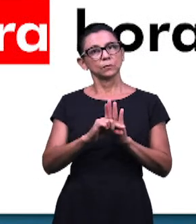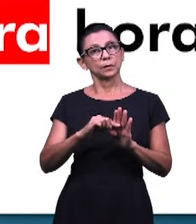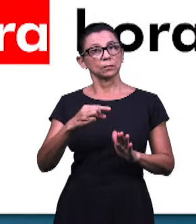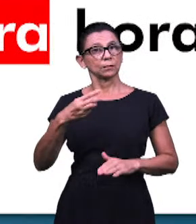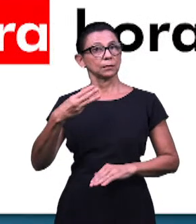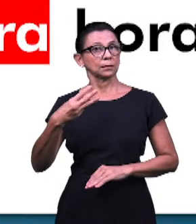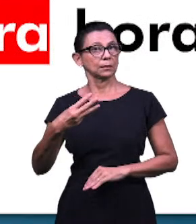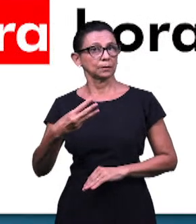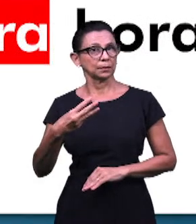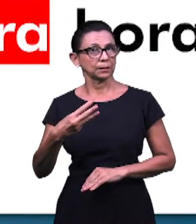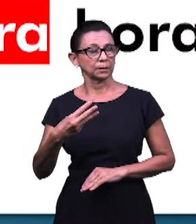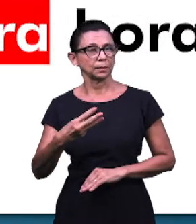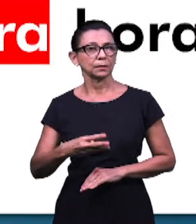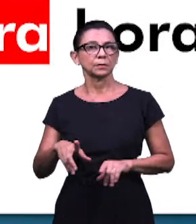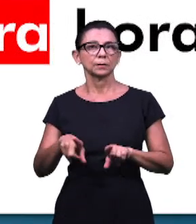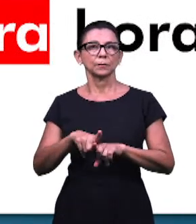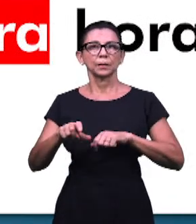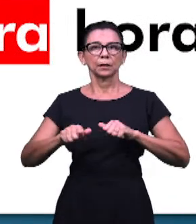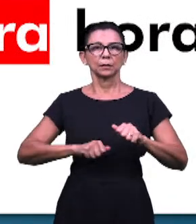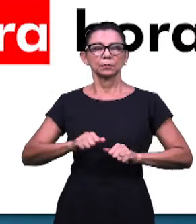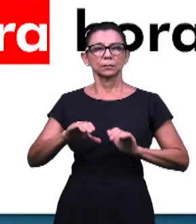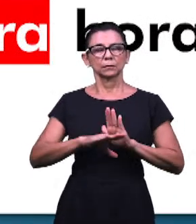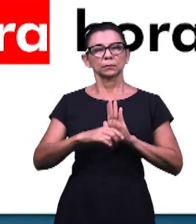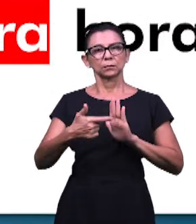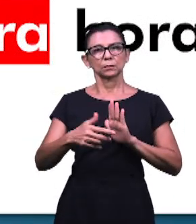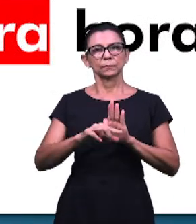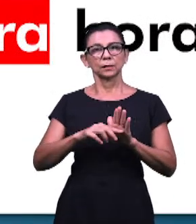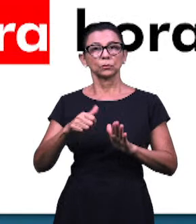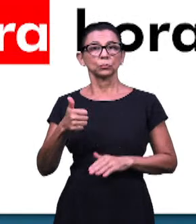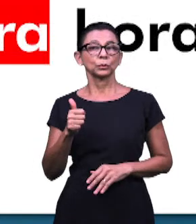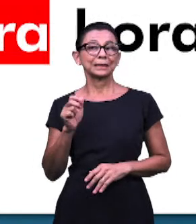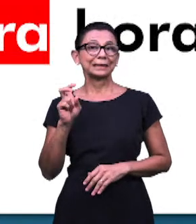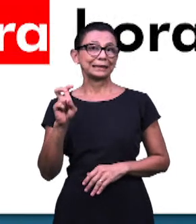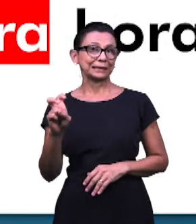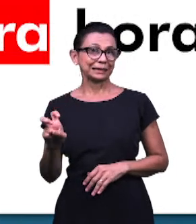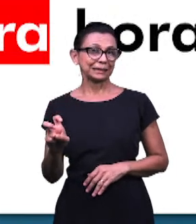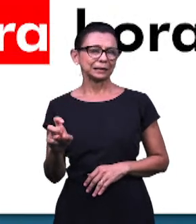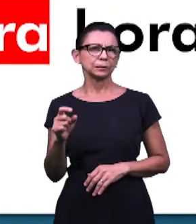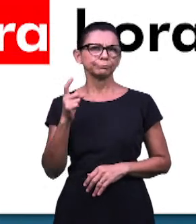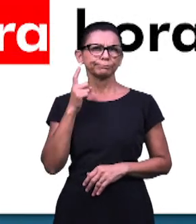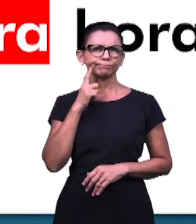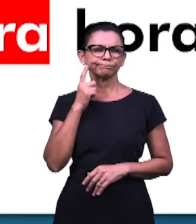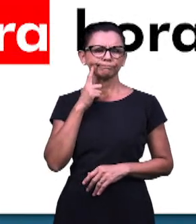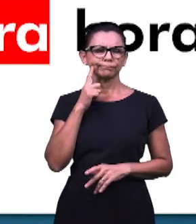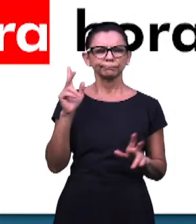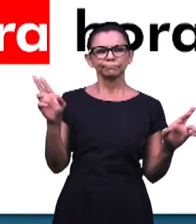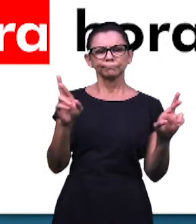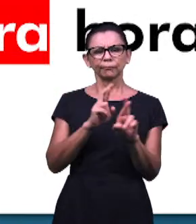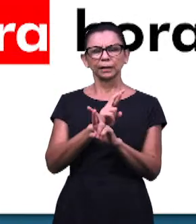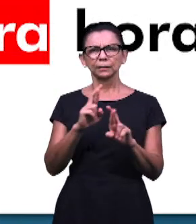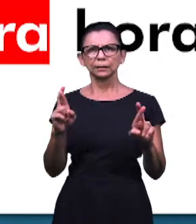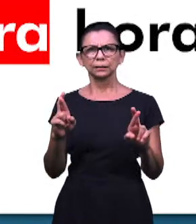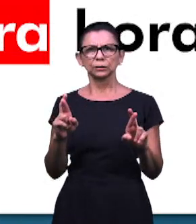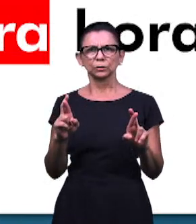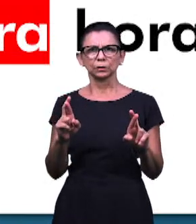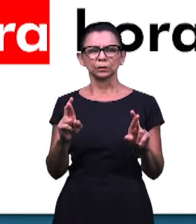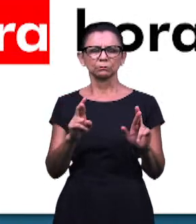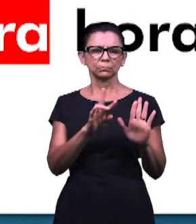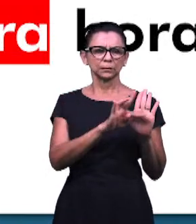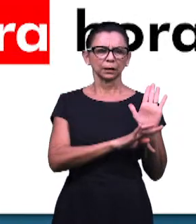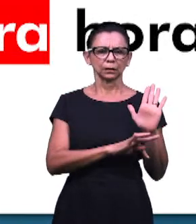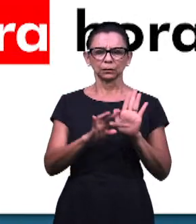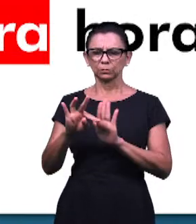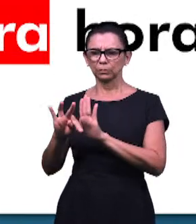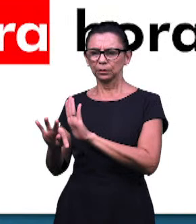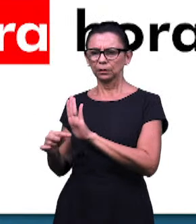verso 3 e Atos capítulo 2, verso 15, faça a relação entre os textos